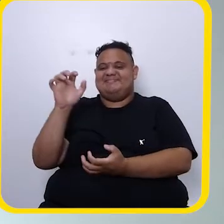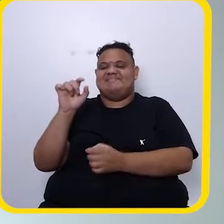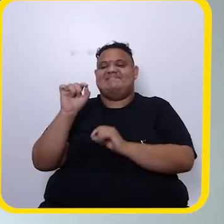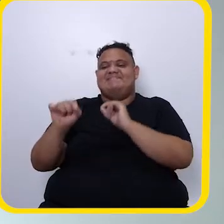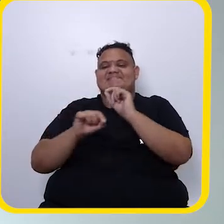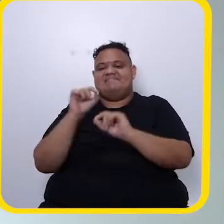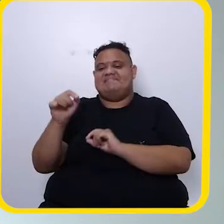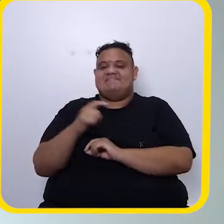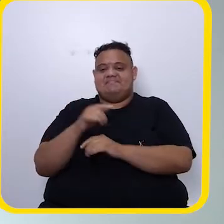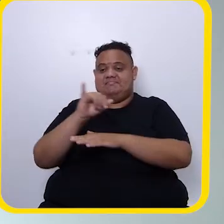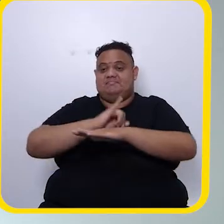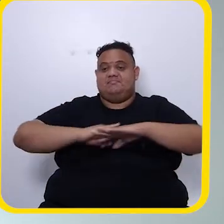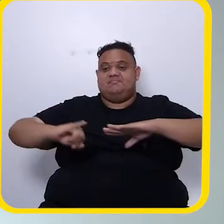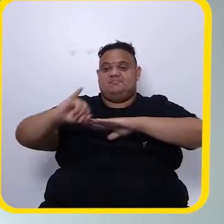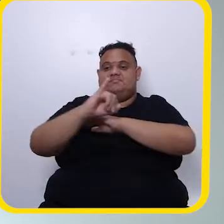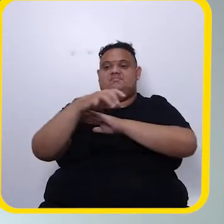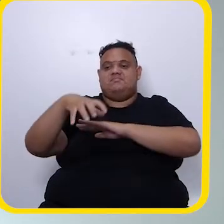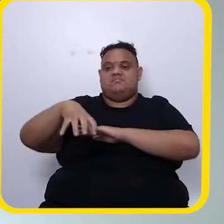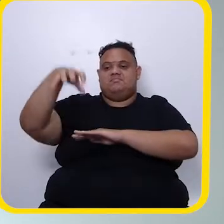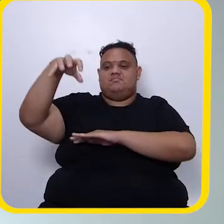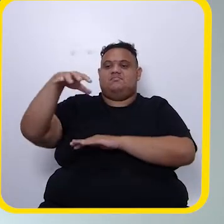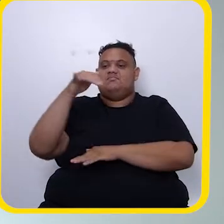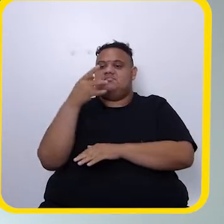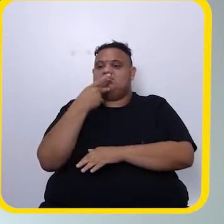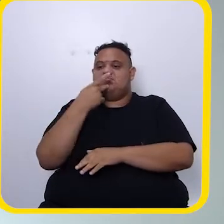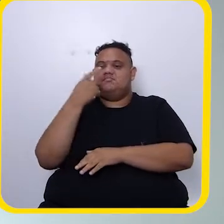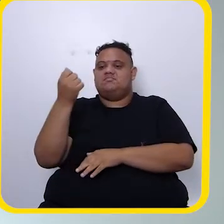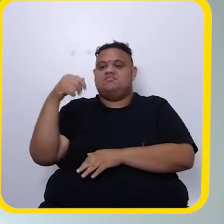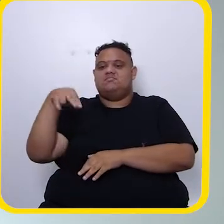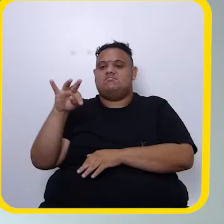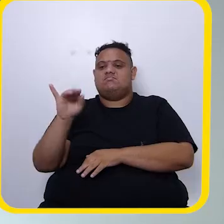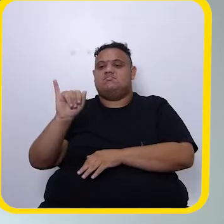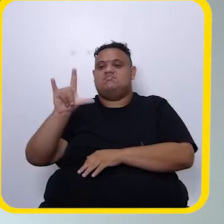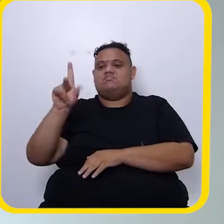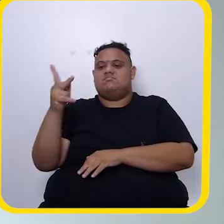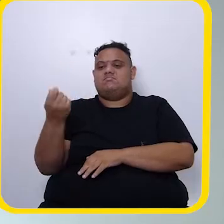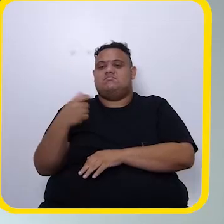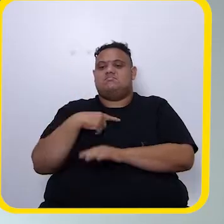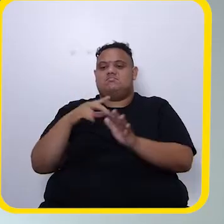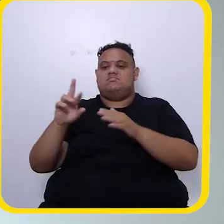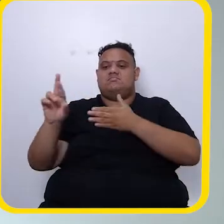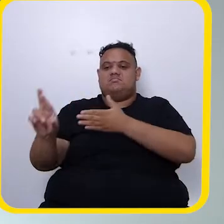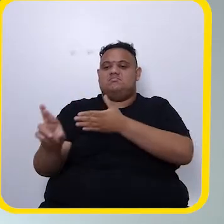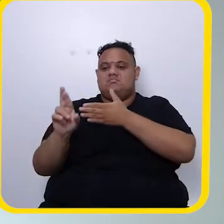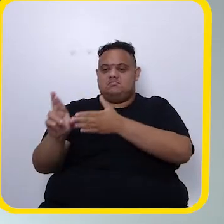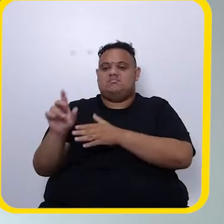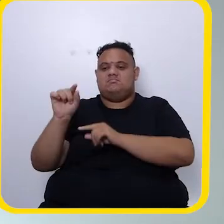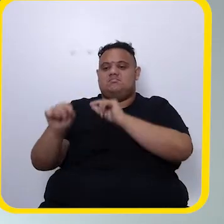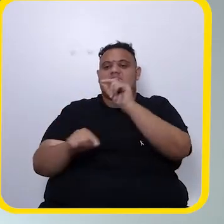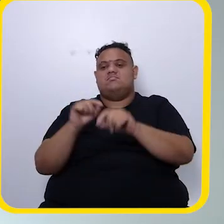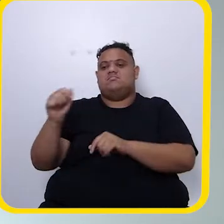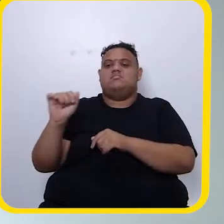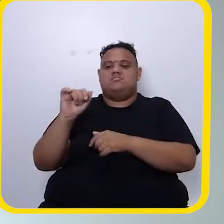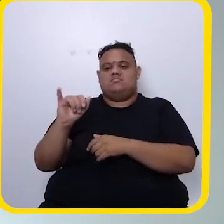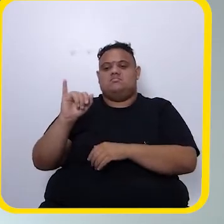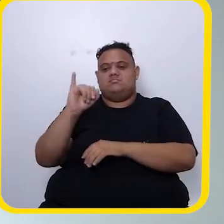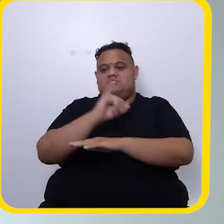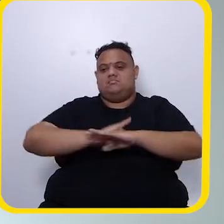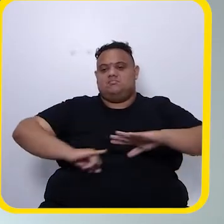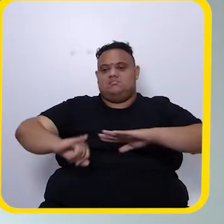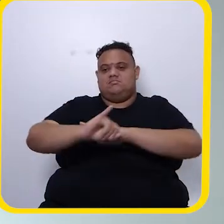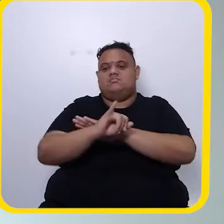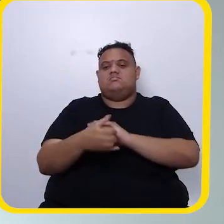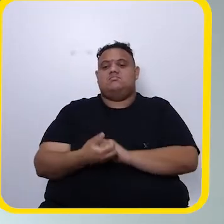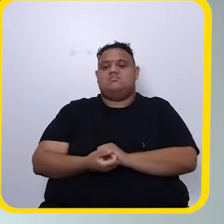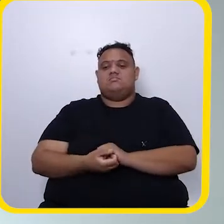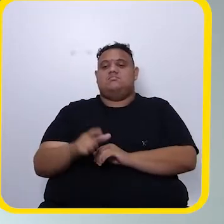das Grandes Antilhas? São essas ilhas maiores, né? Quando a gente fala em Antilha, nós estamos nos referindo às ilhas. Então, quais são essas